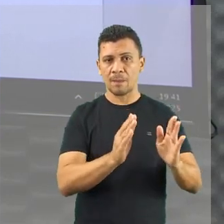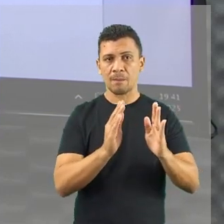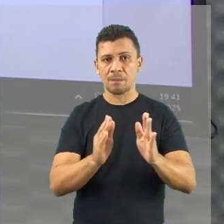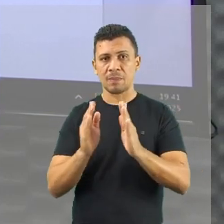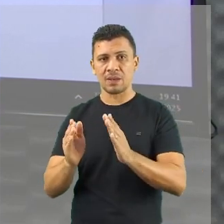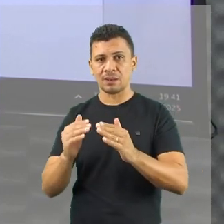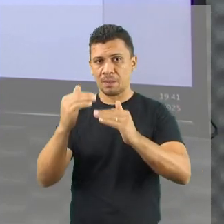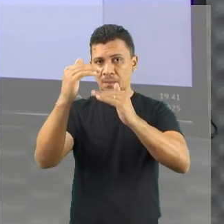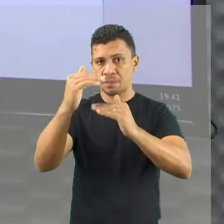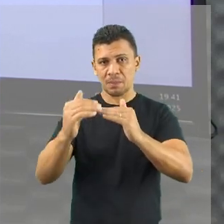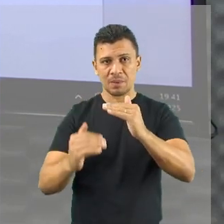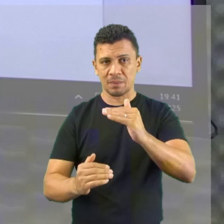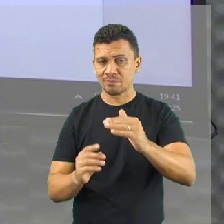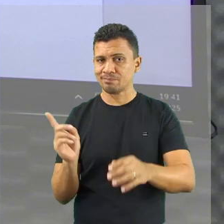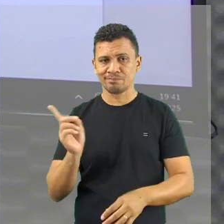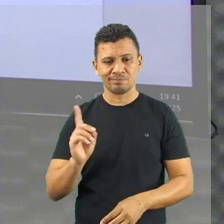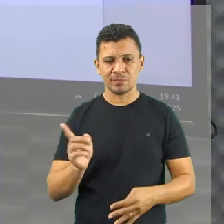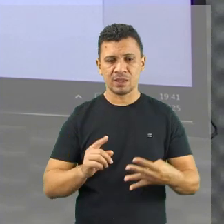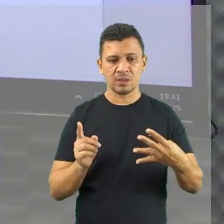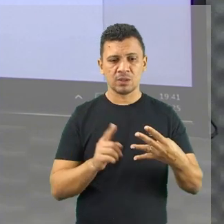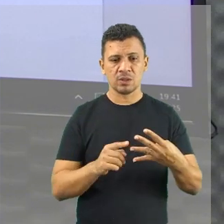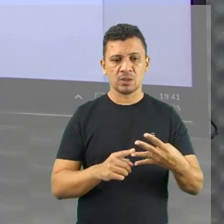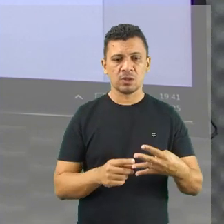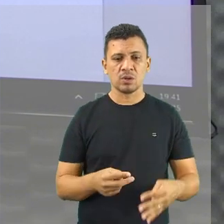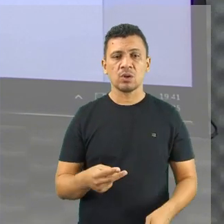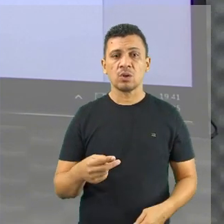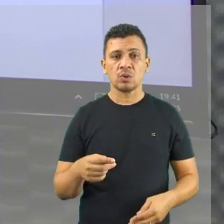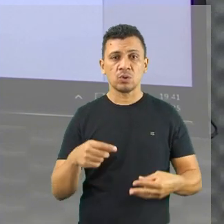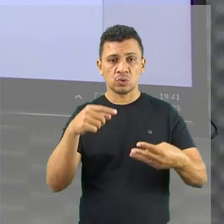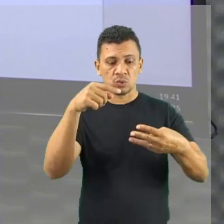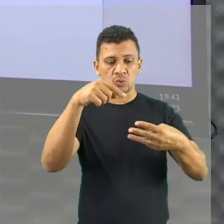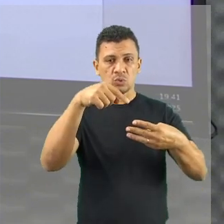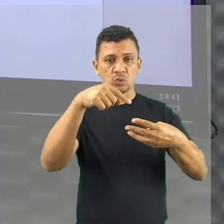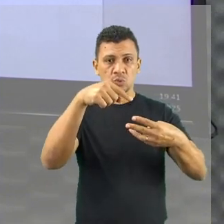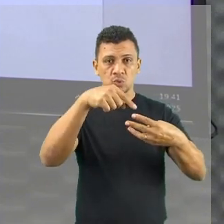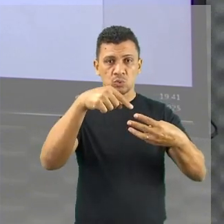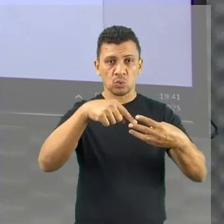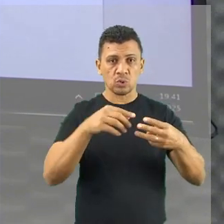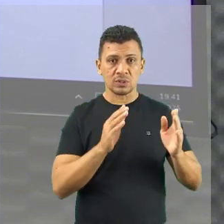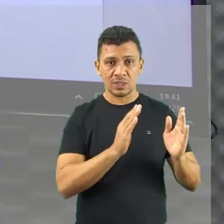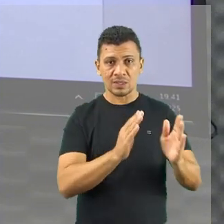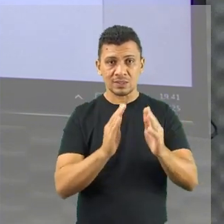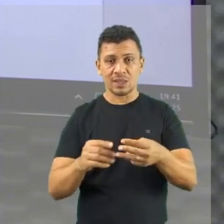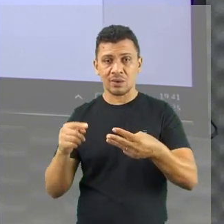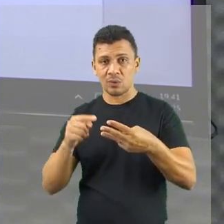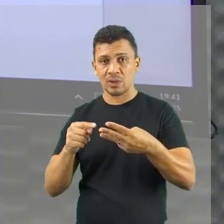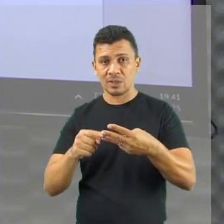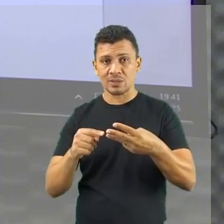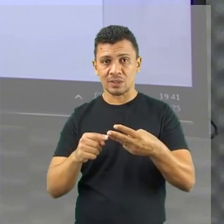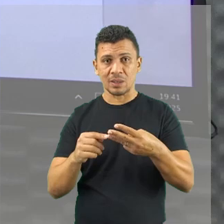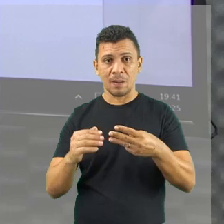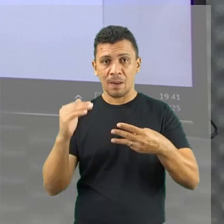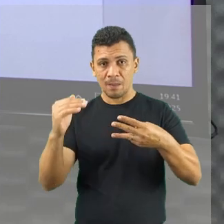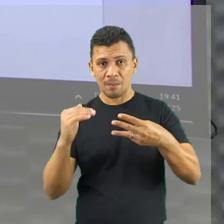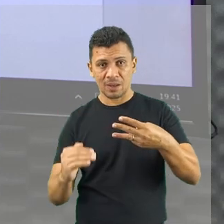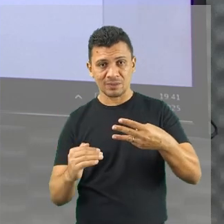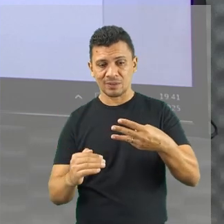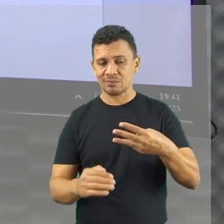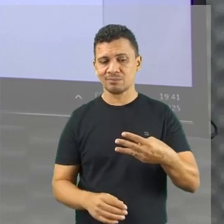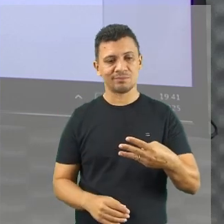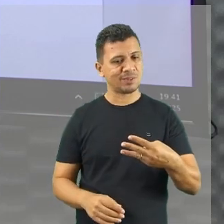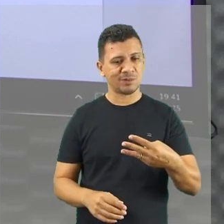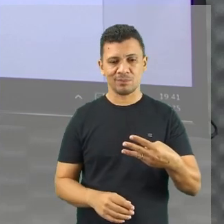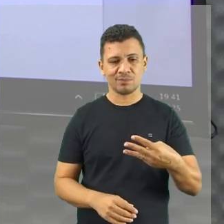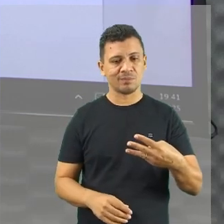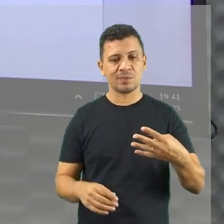deu certo. 2 em série ligado com o terceiro em paralelo, não vai dar. Só os 2 em série já dá